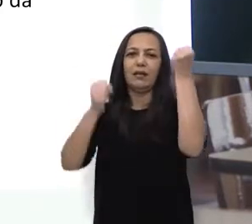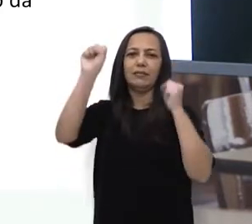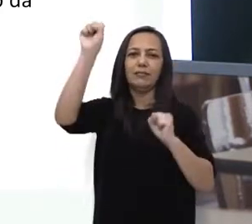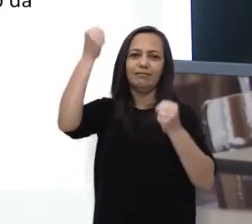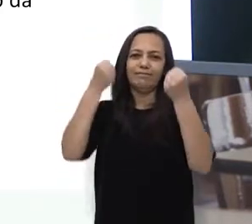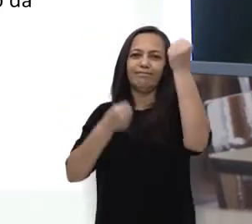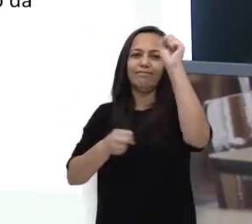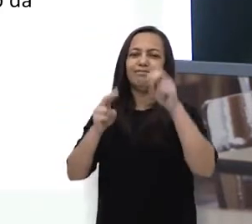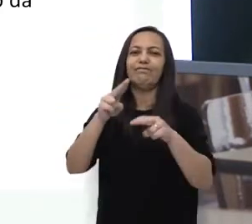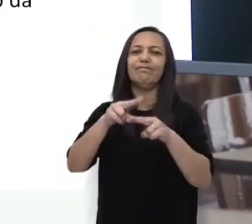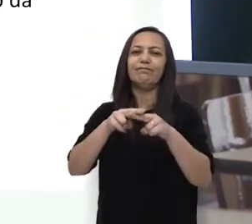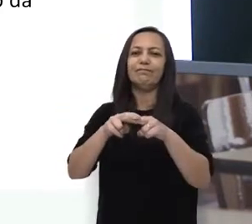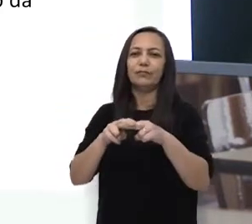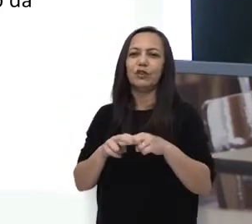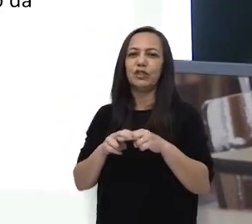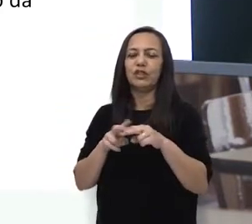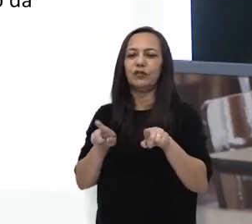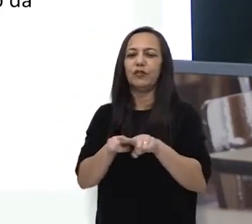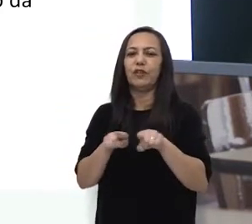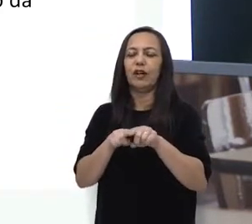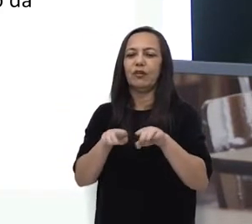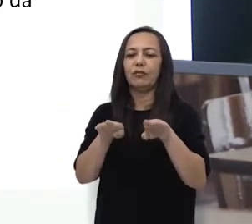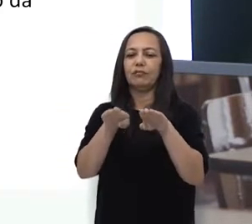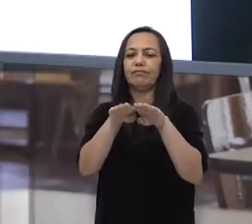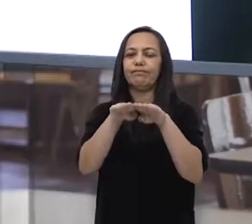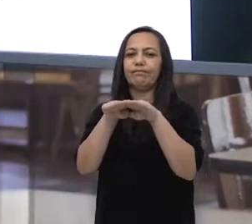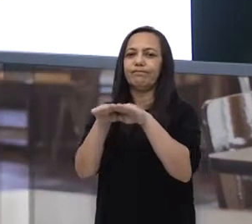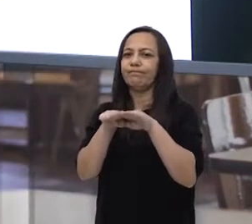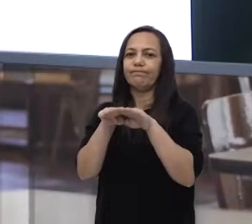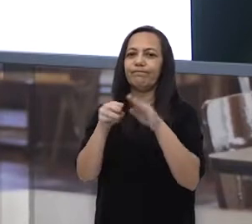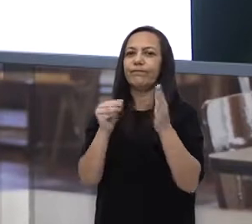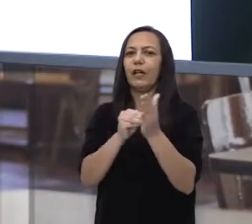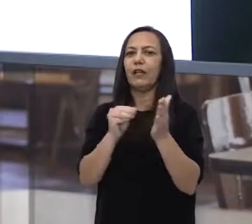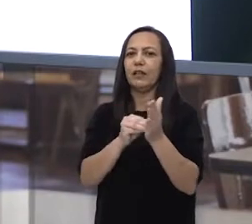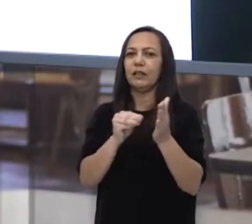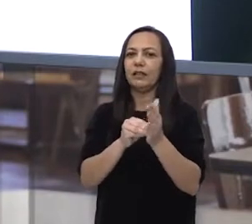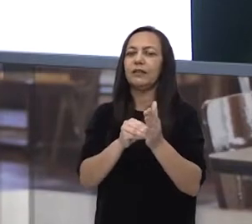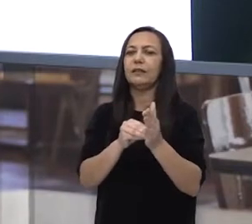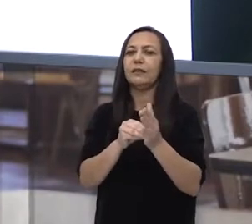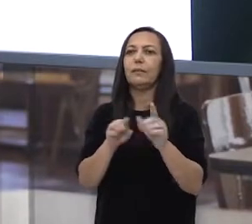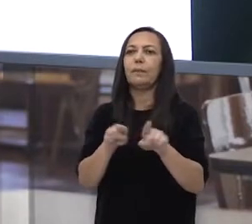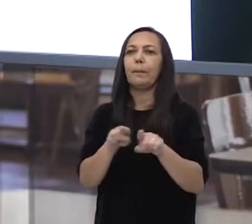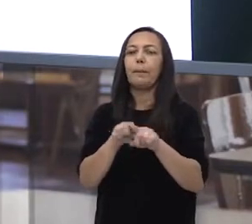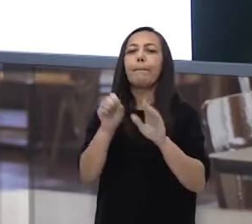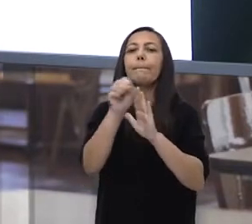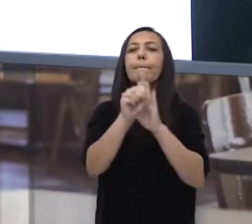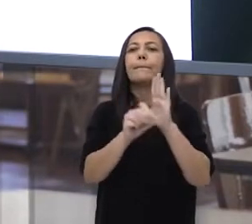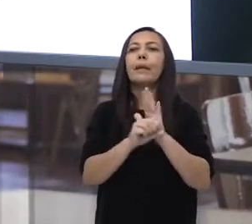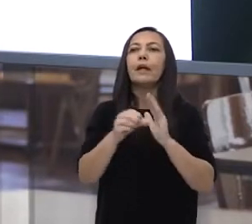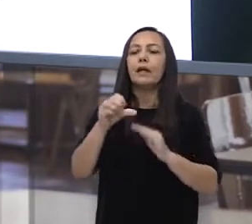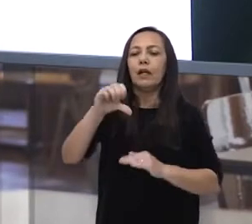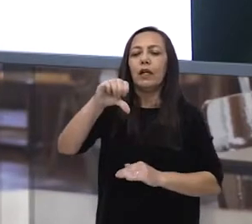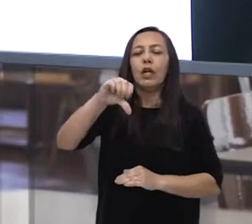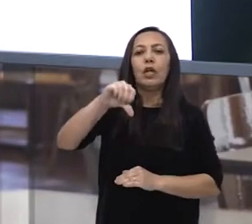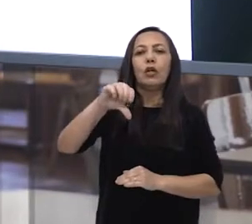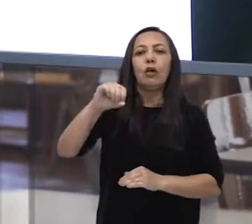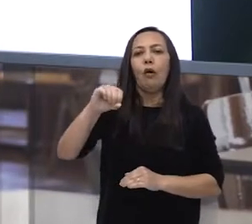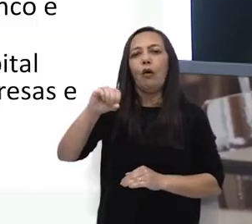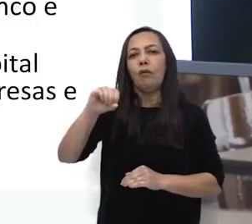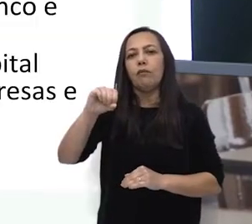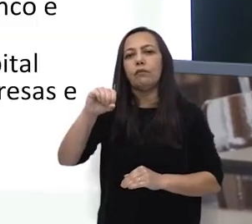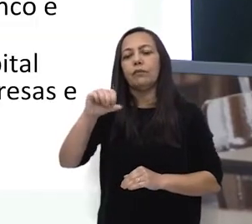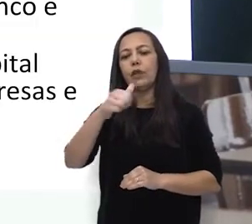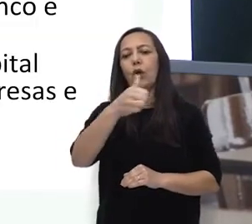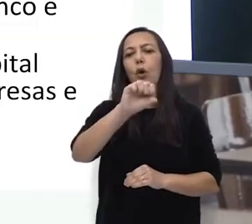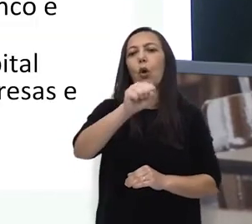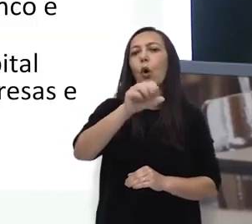isso, continua a desigualdade social no Brasil. Tá bom? A década de 90, né, 80,